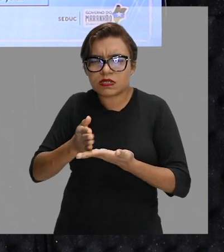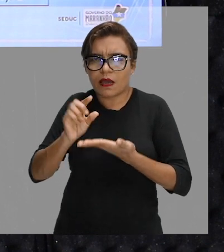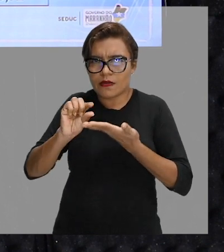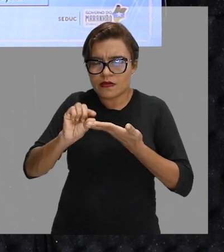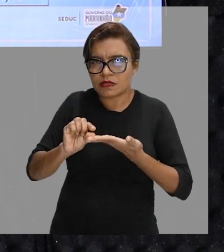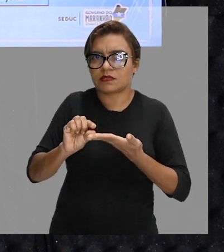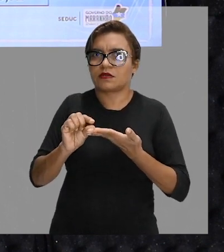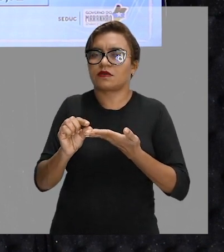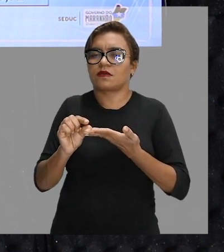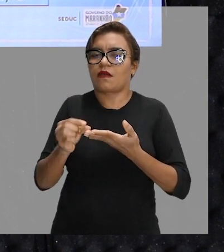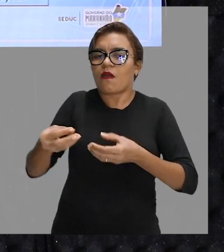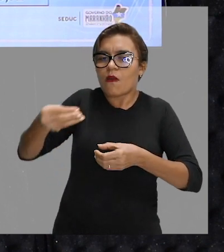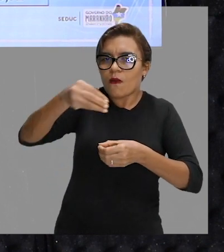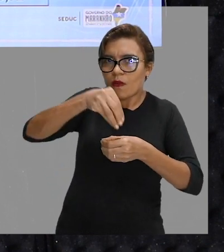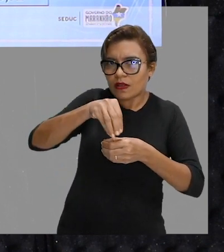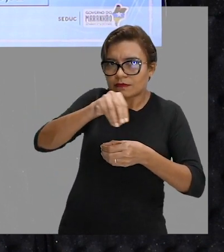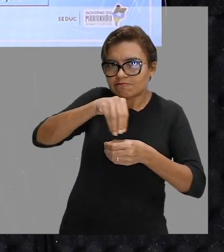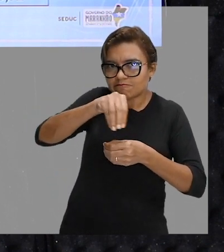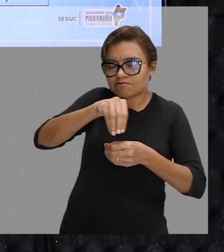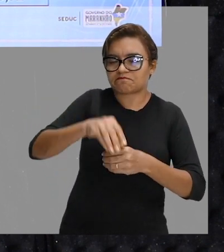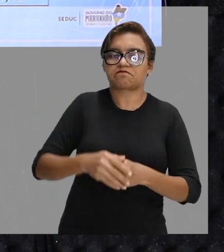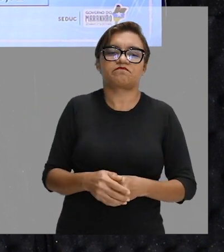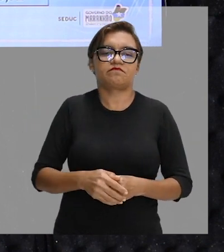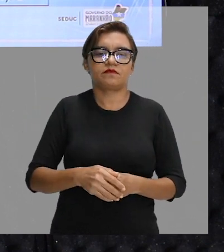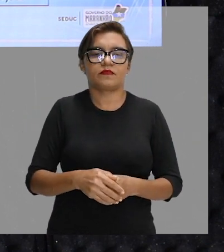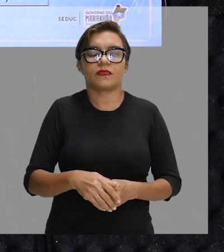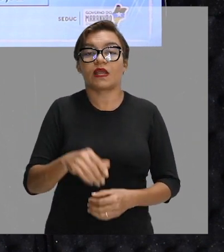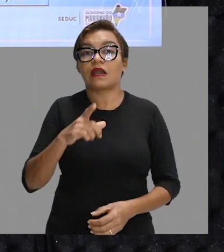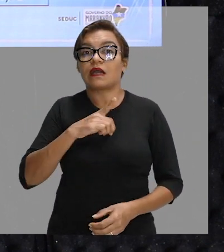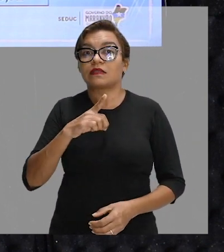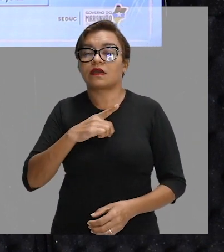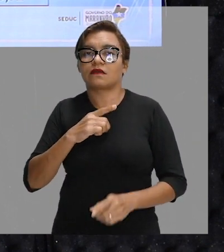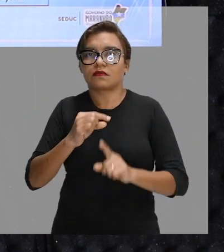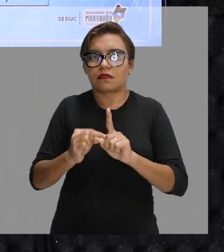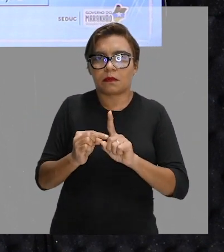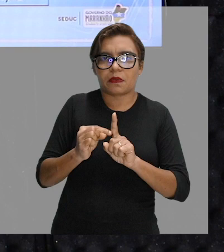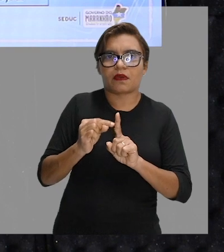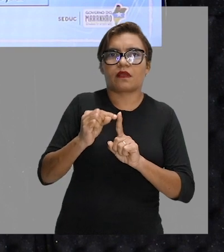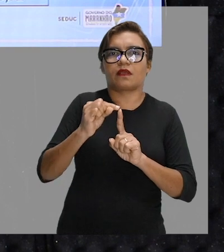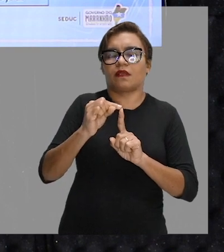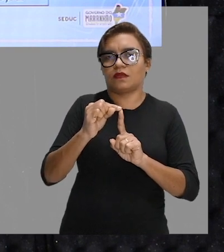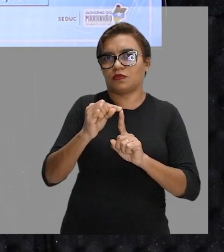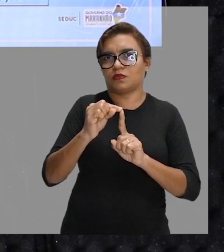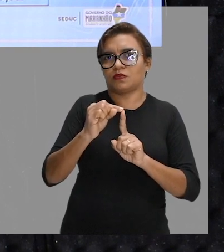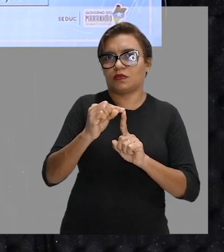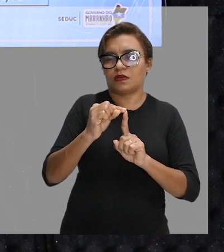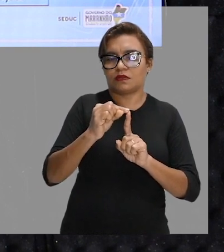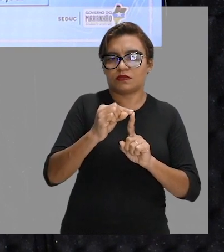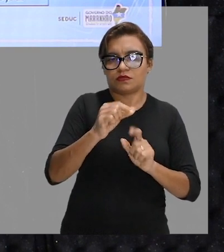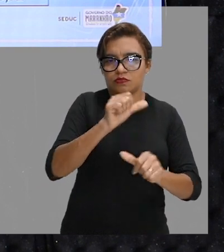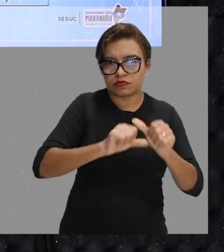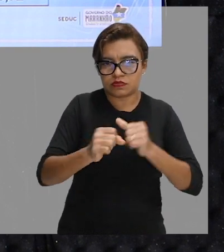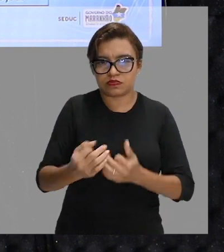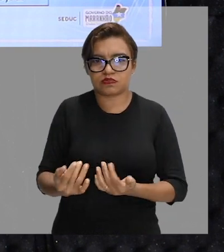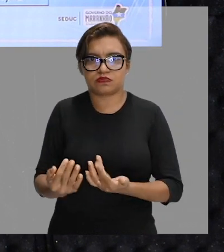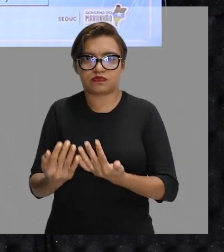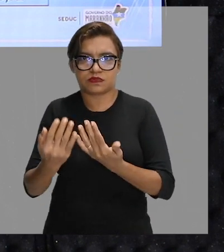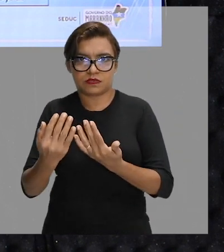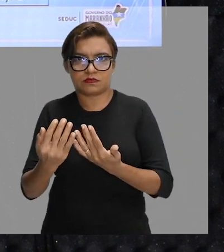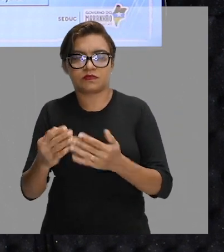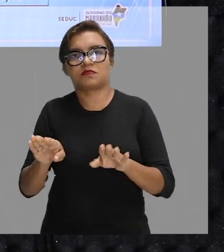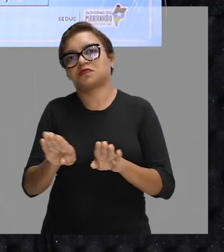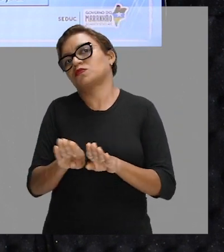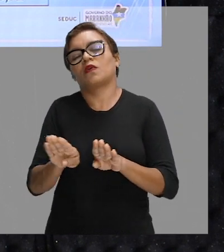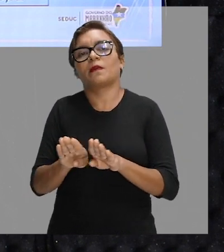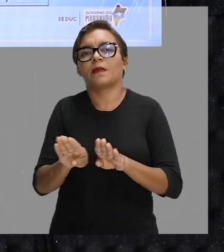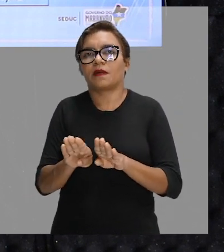vamos ter a temperatura de ebulição normal, a temperatura de fusão normal, e nós vamos ter também as